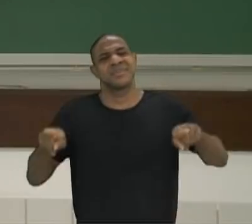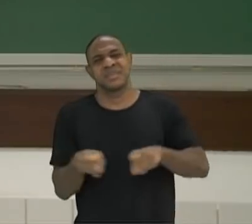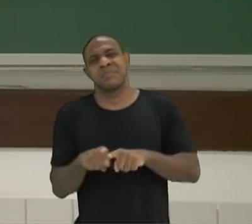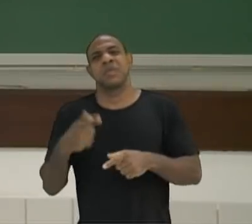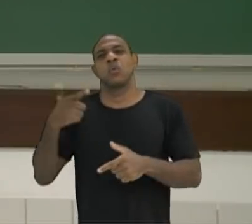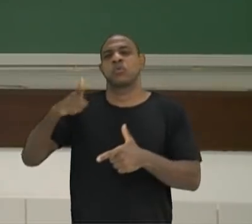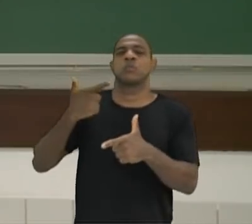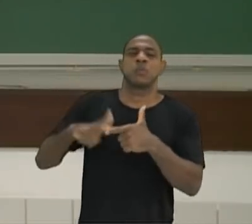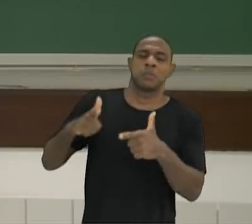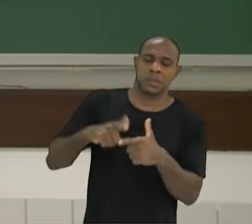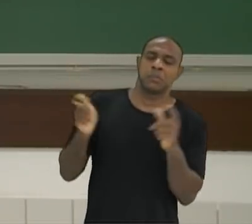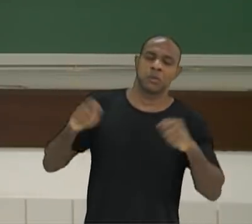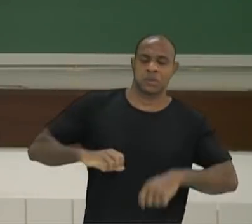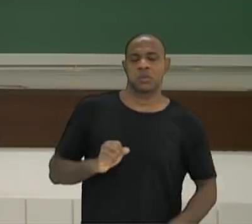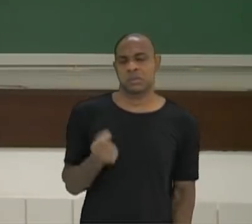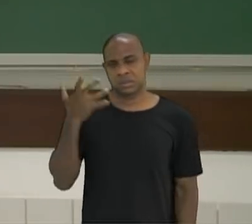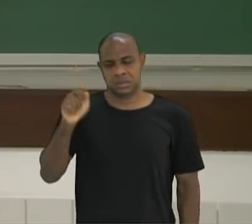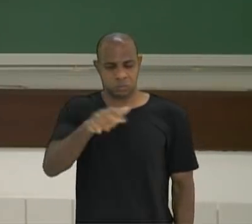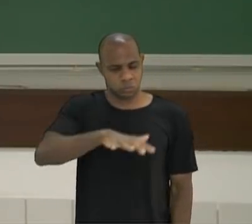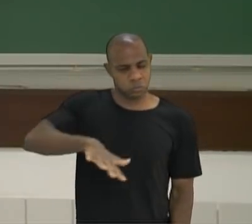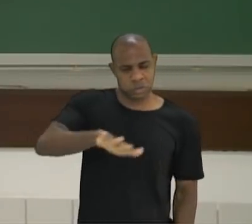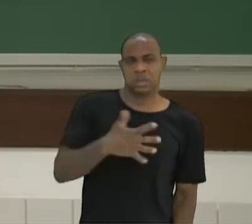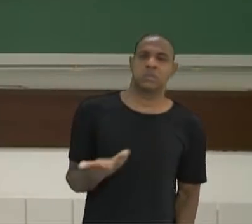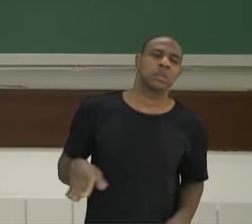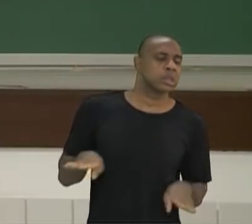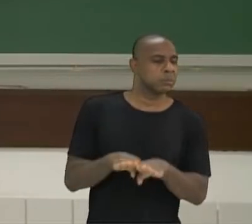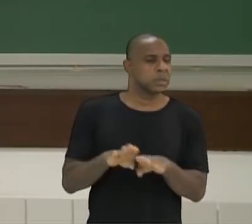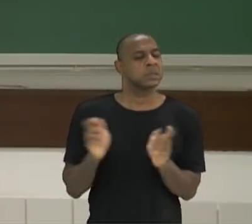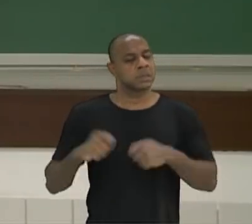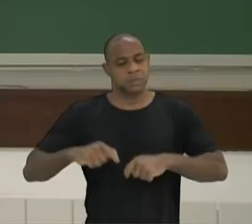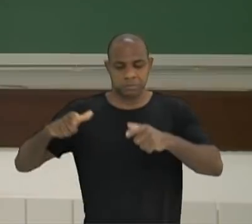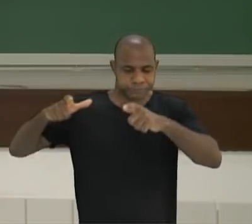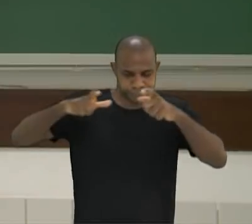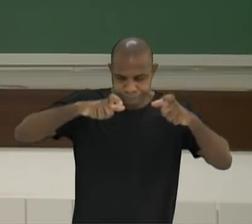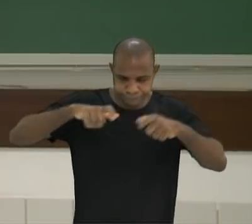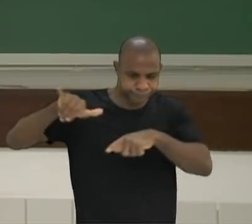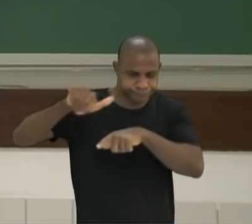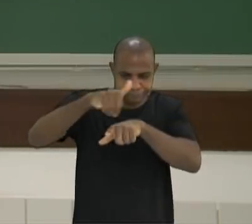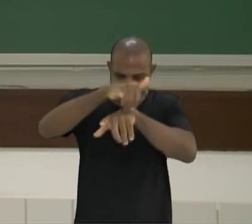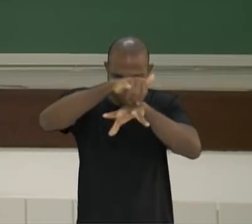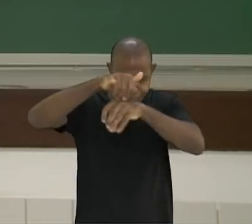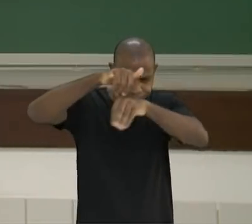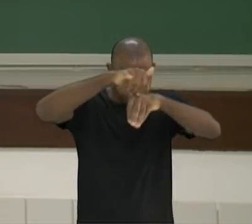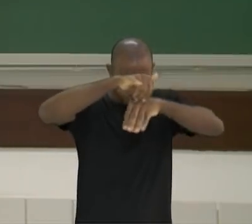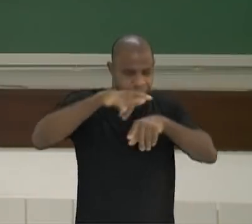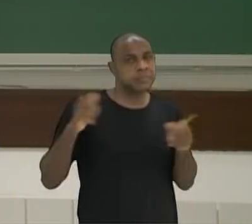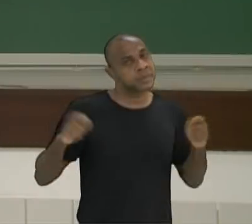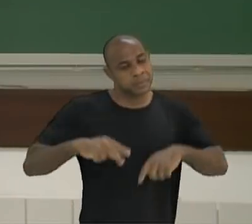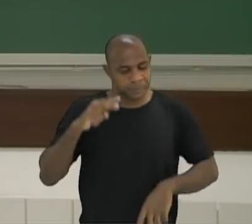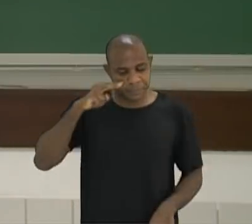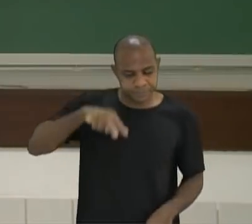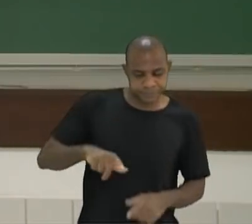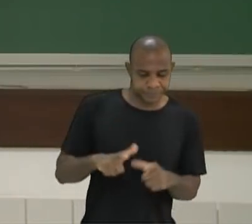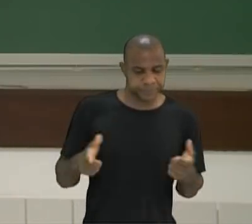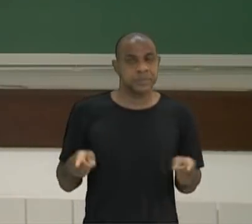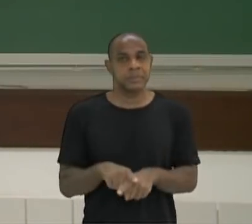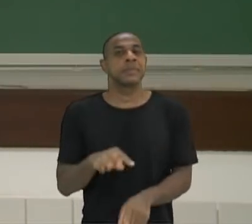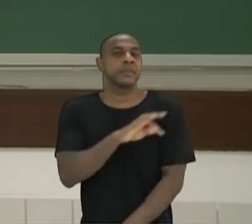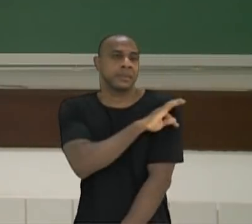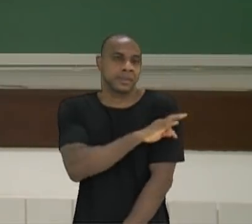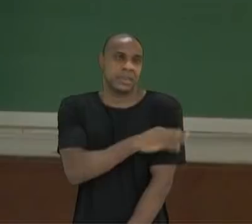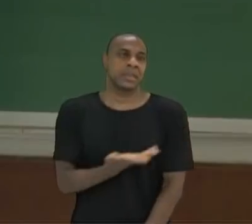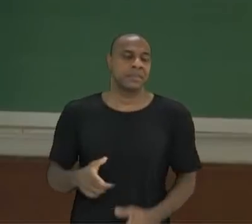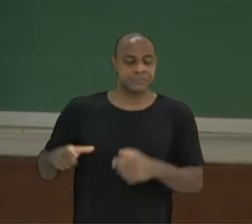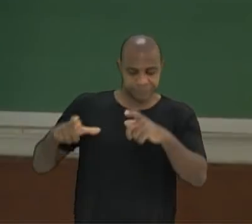que podem ser gerados naquele local. Então, um dos exemplos de análise e também de técnica seriam